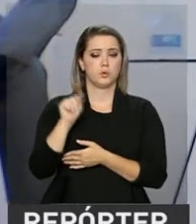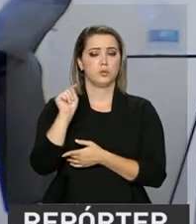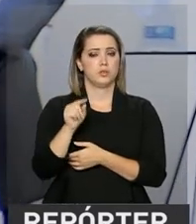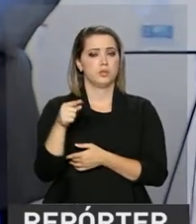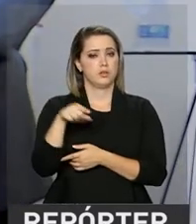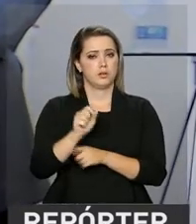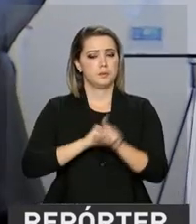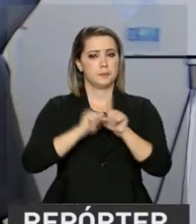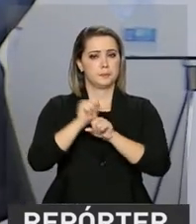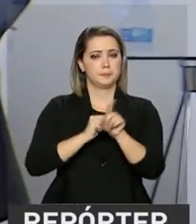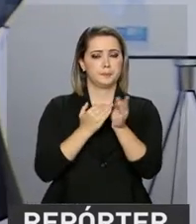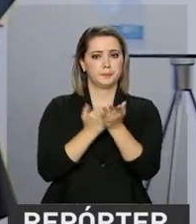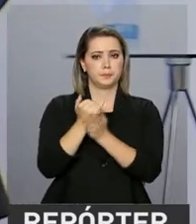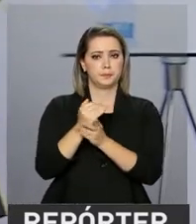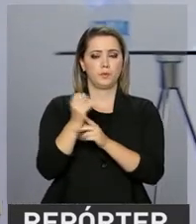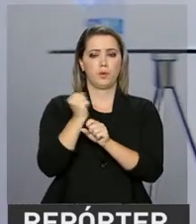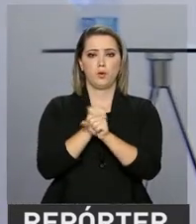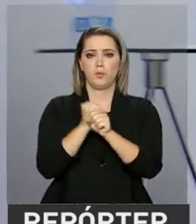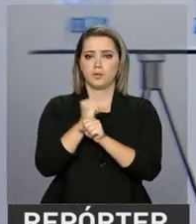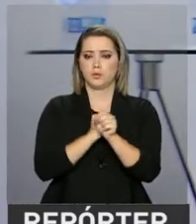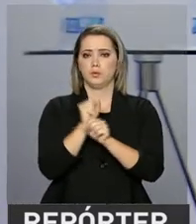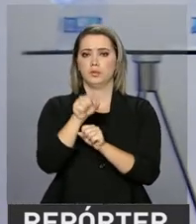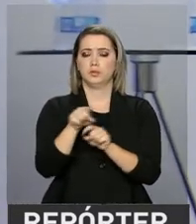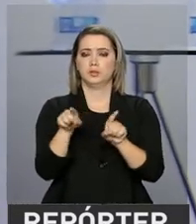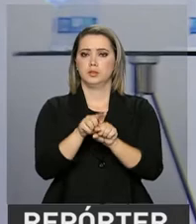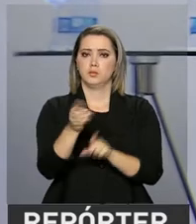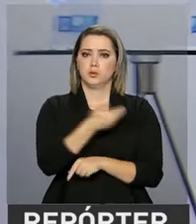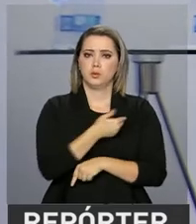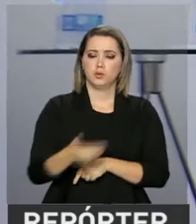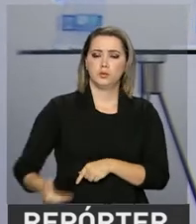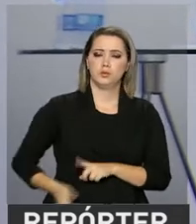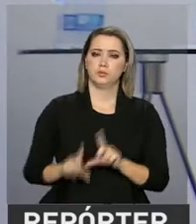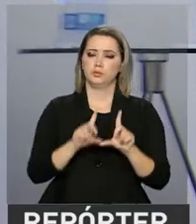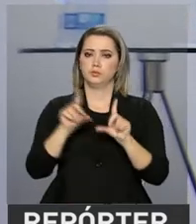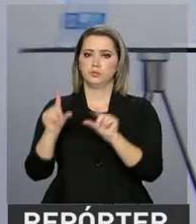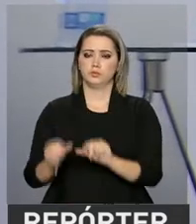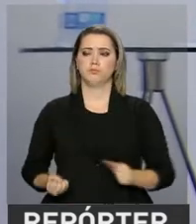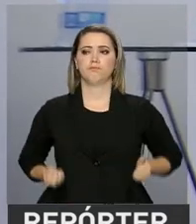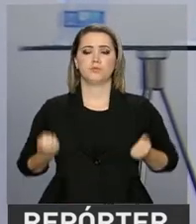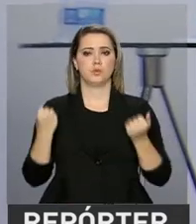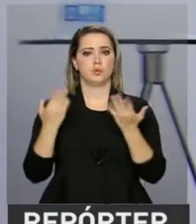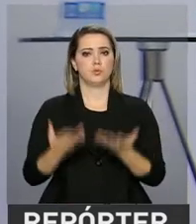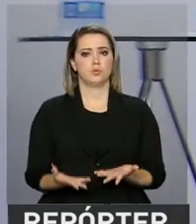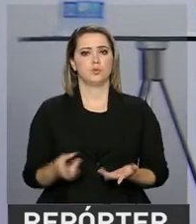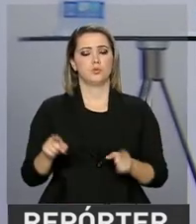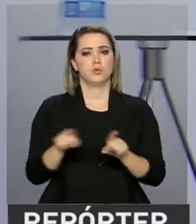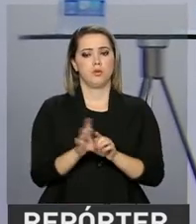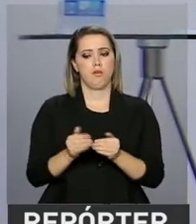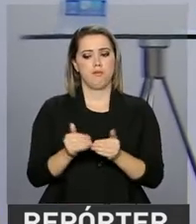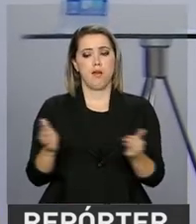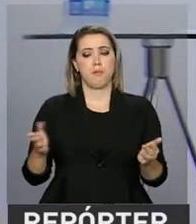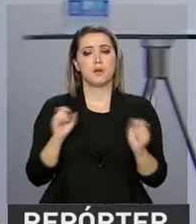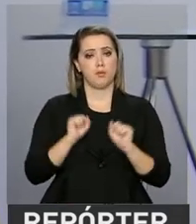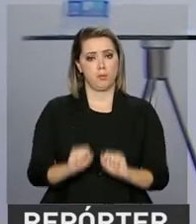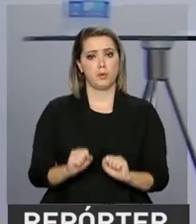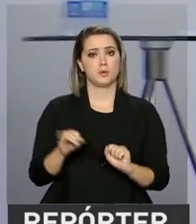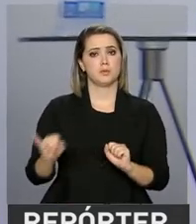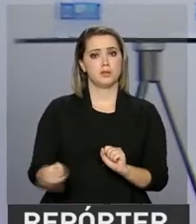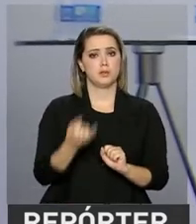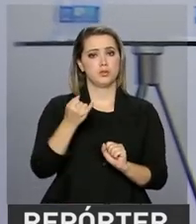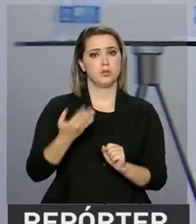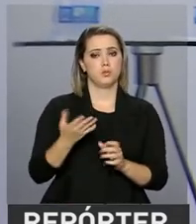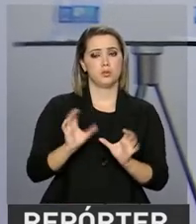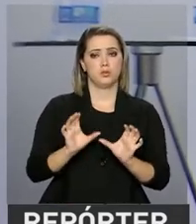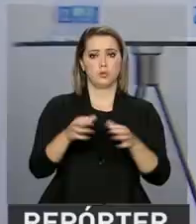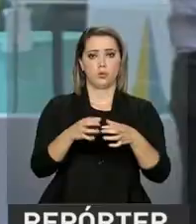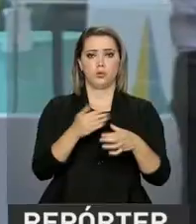meses do ano além disso o governo está conseguindo reduzir as despesas primárias e abrindo espaço para o crescimento do